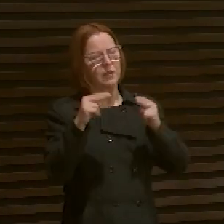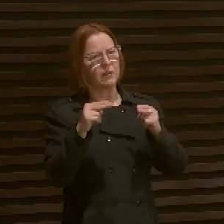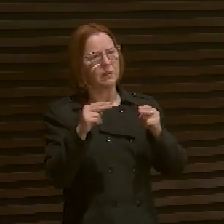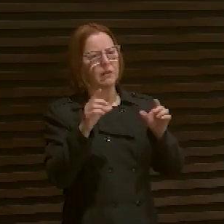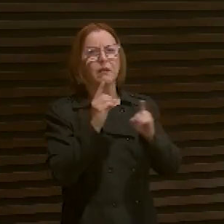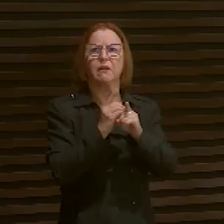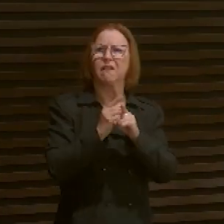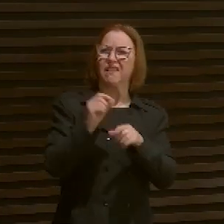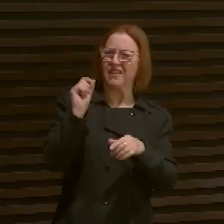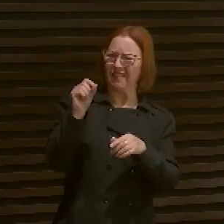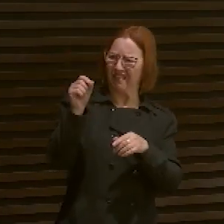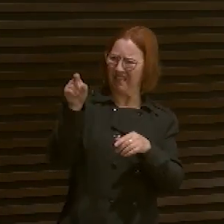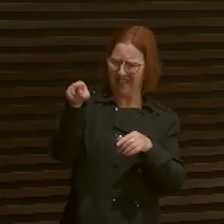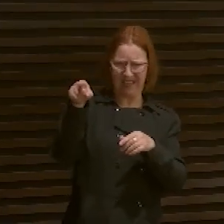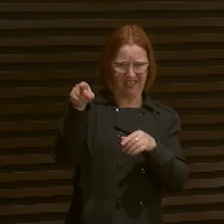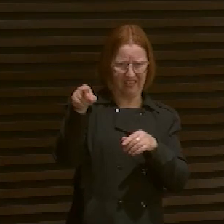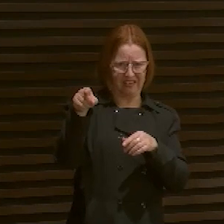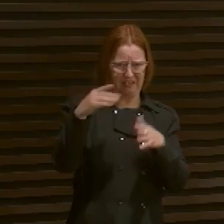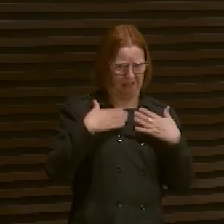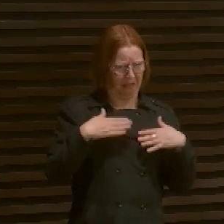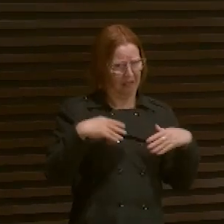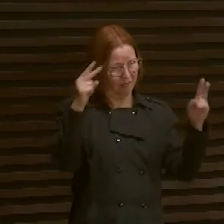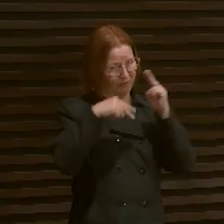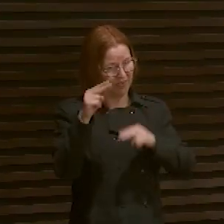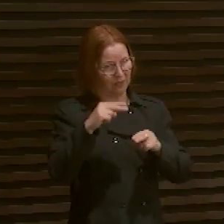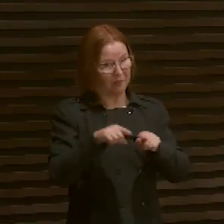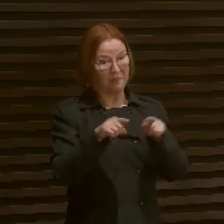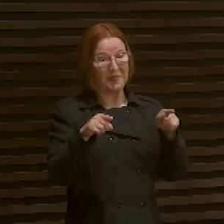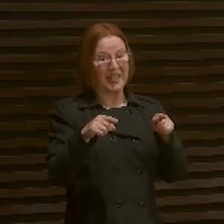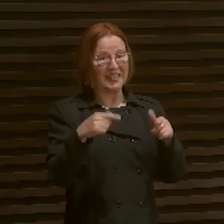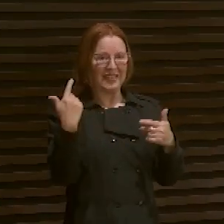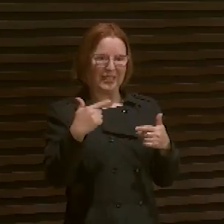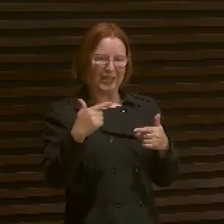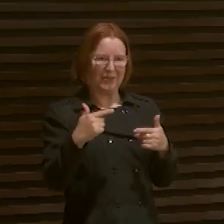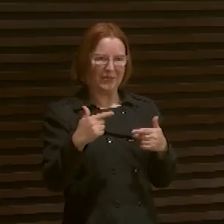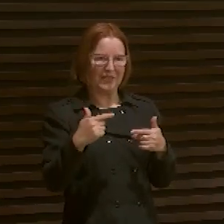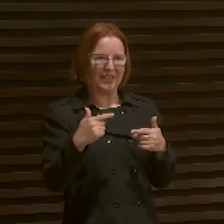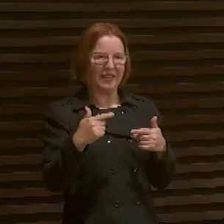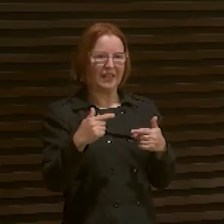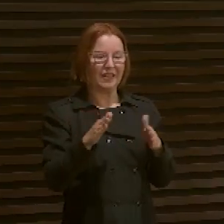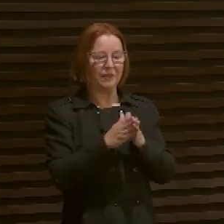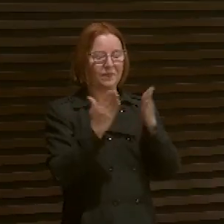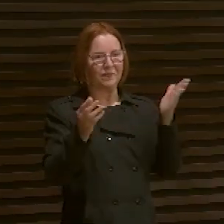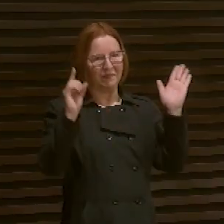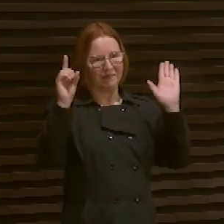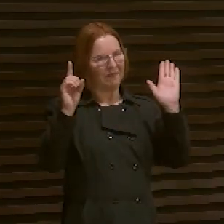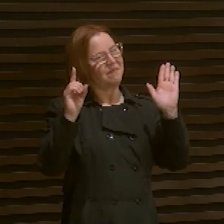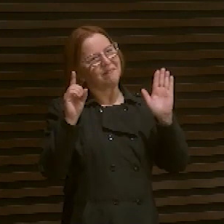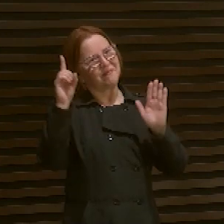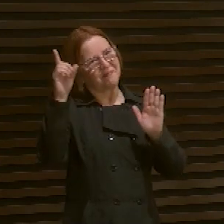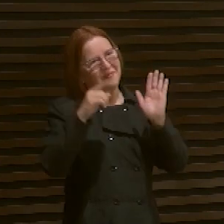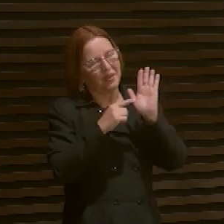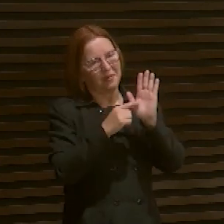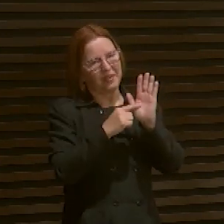este que acalma os ventos? Mas nessa tempestade aqui, a Bíblia está dizendo que eles o adoraram e disseram: